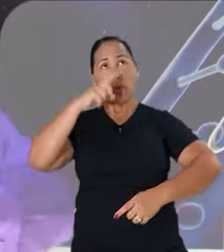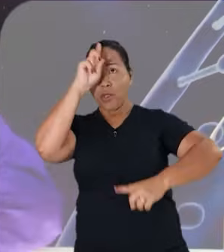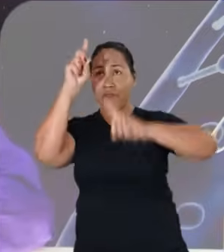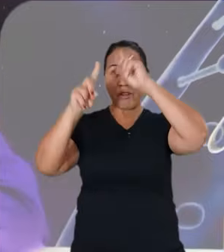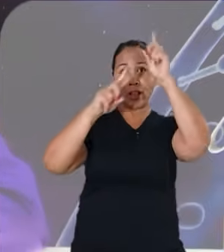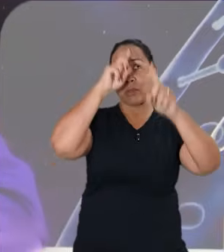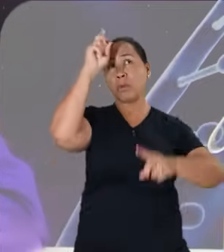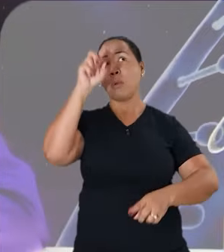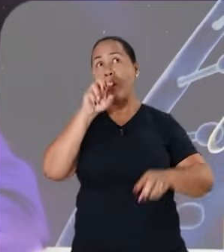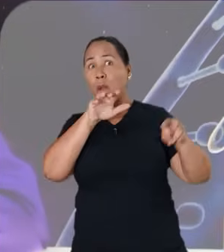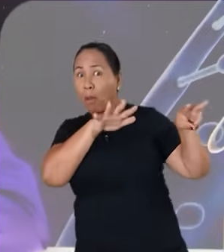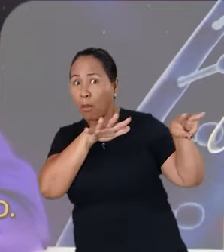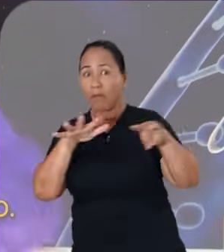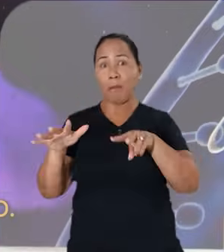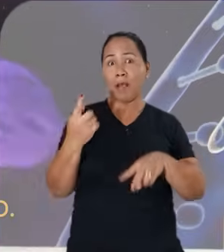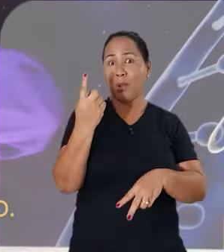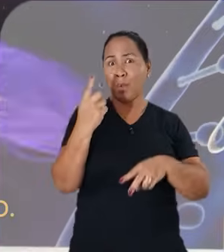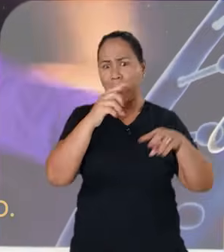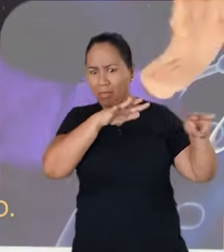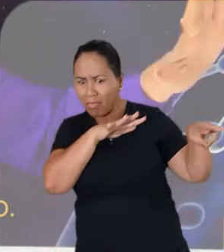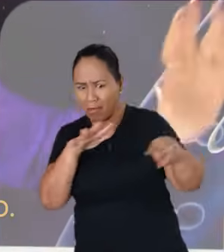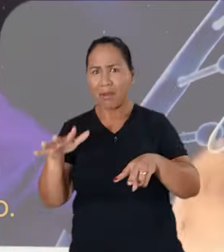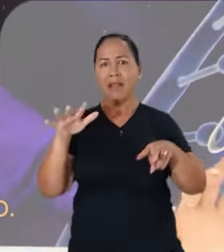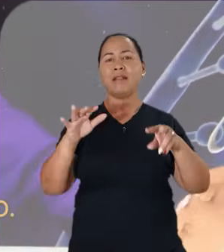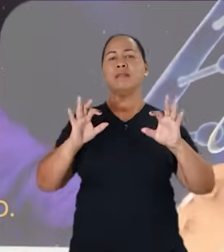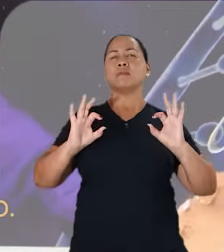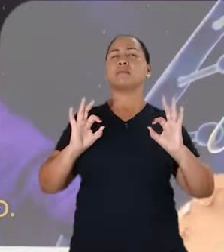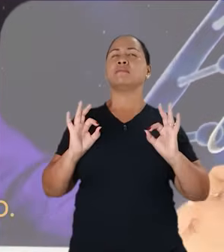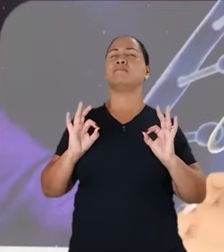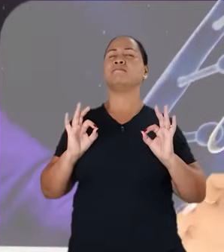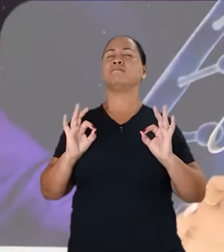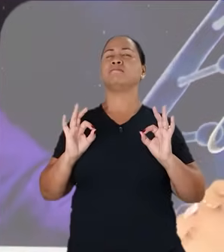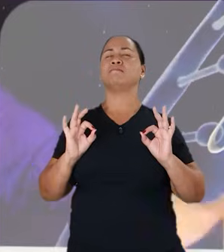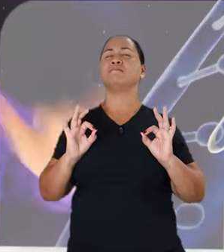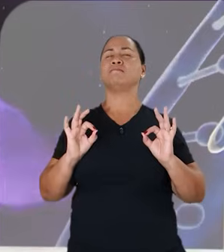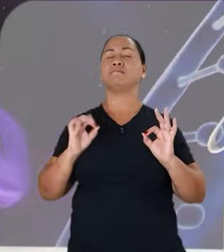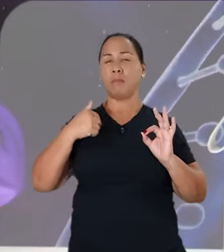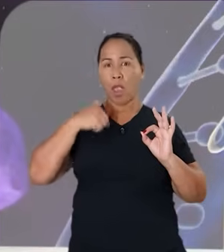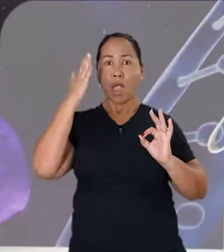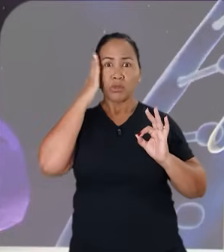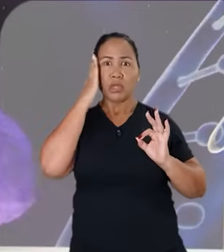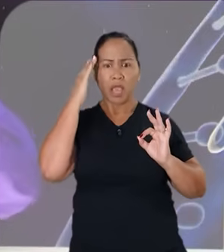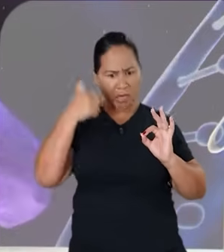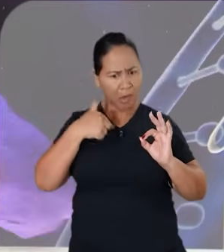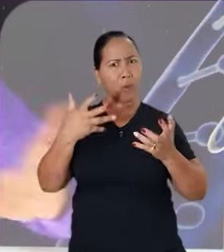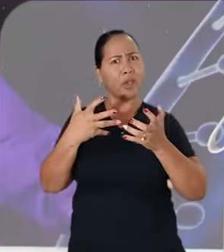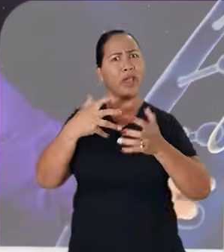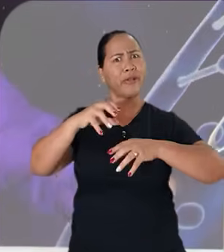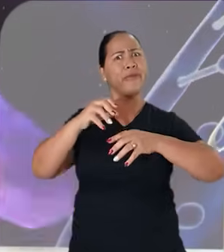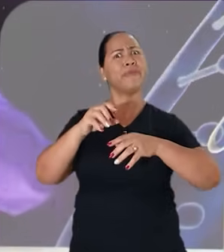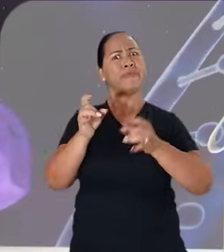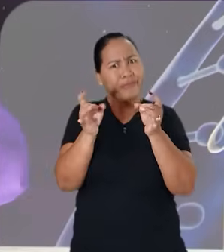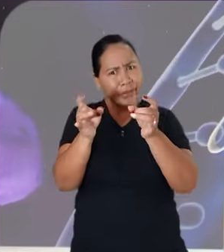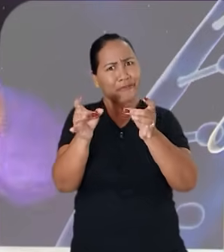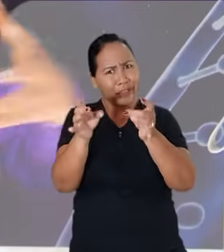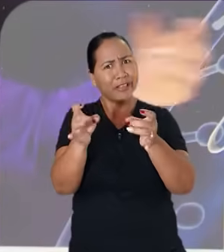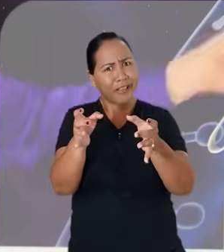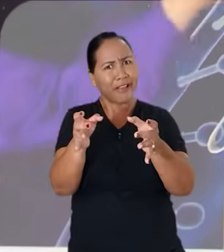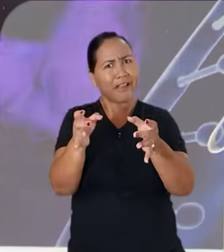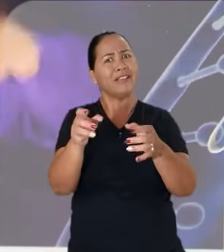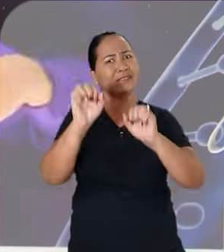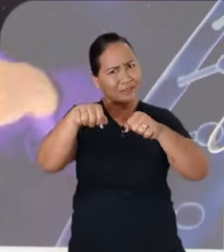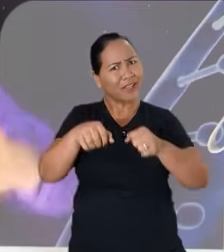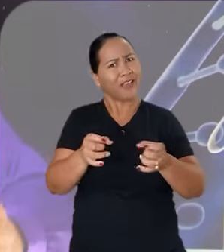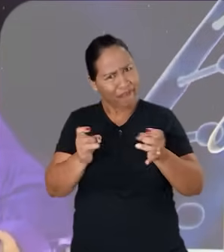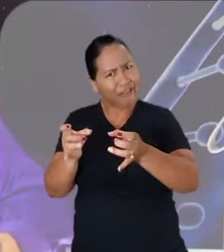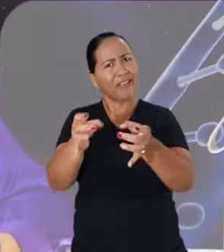servindo. Eu invento uma semana de meditação não estou lançando nada, não estou vendendo nada, embora